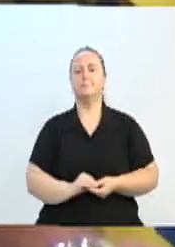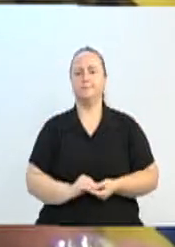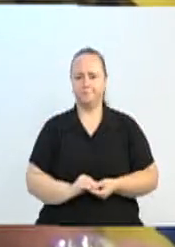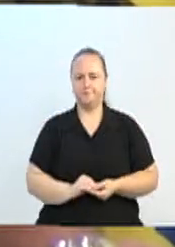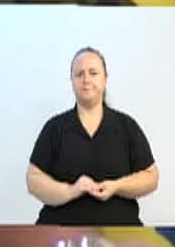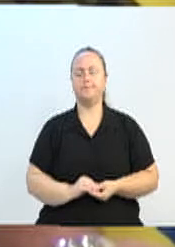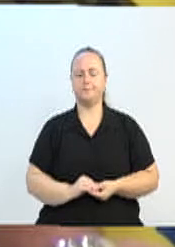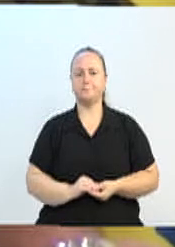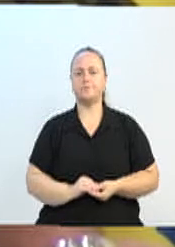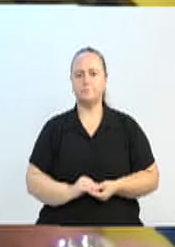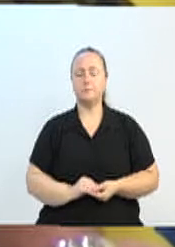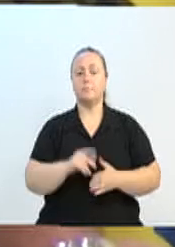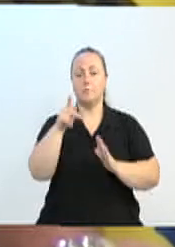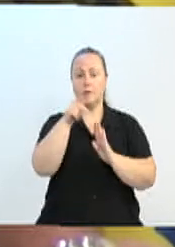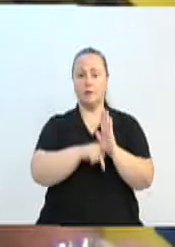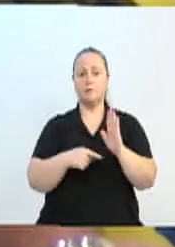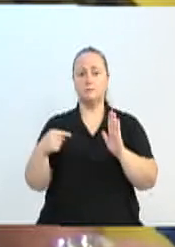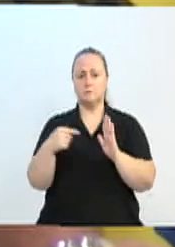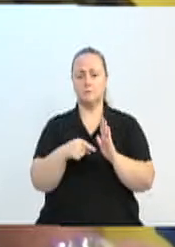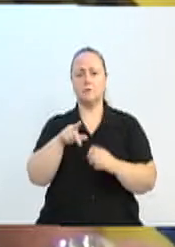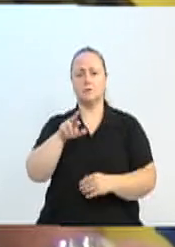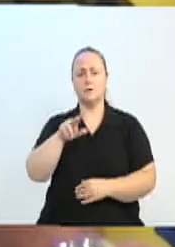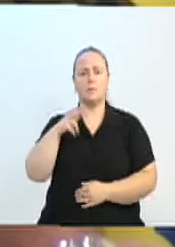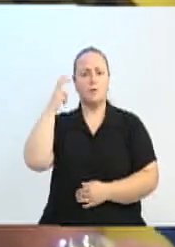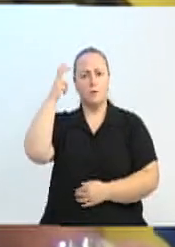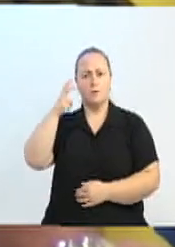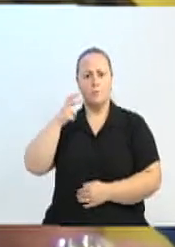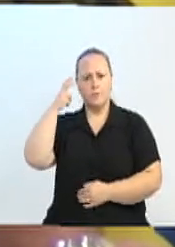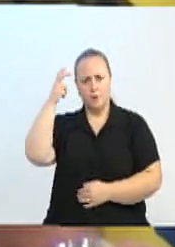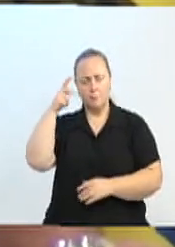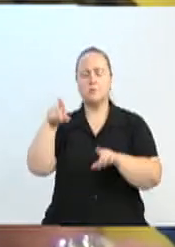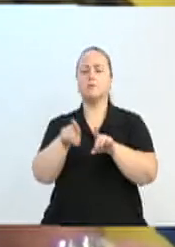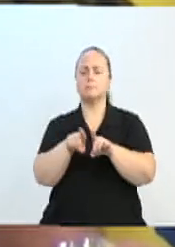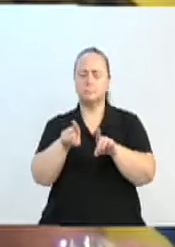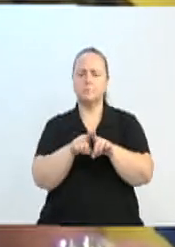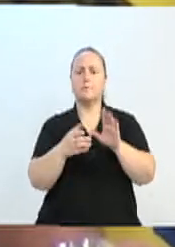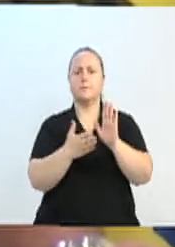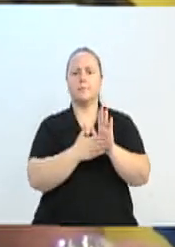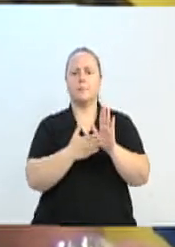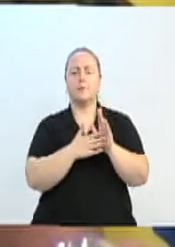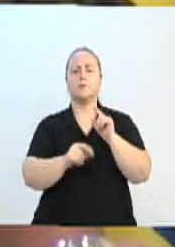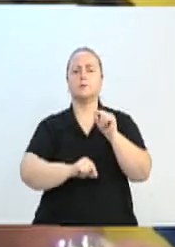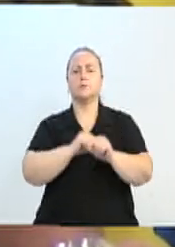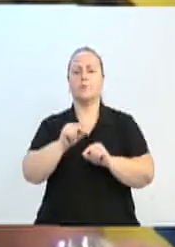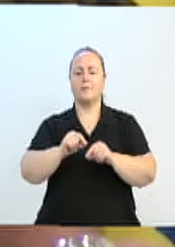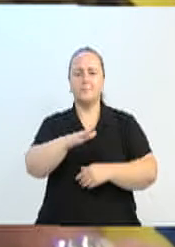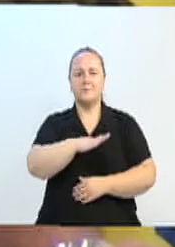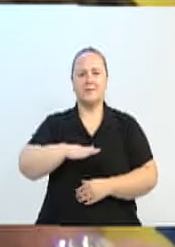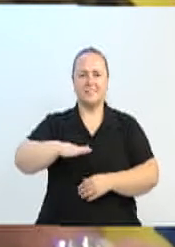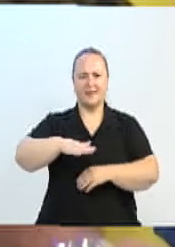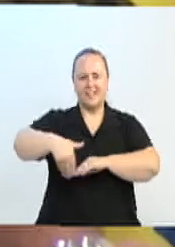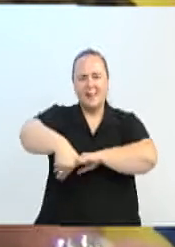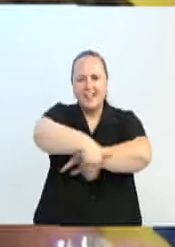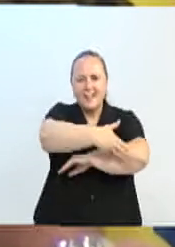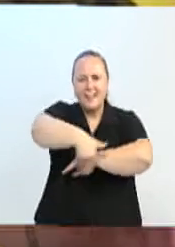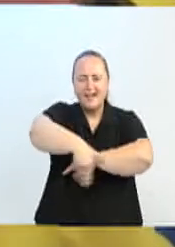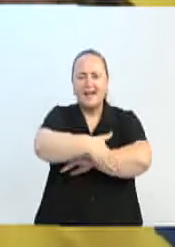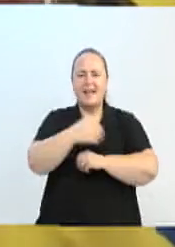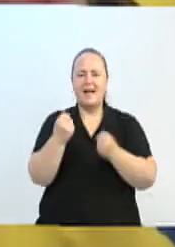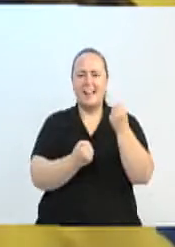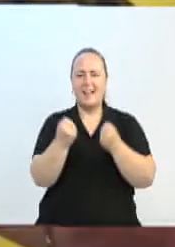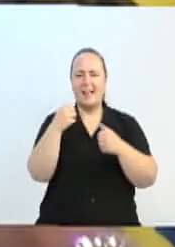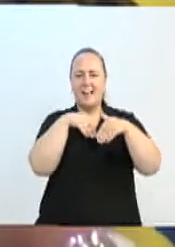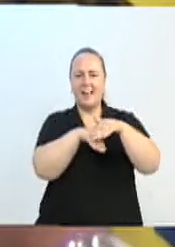projeto assim como o vereador alemão propomos a modernização da área azul para retirar o nosso modelo